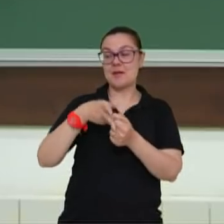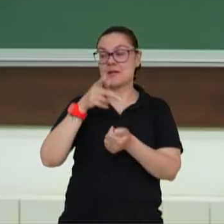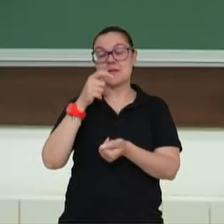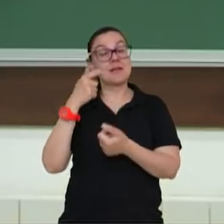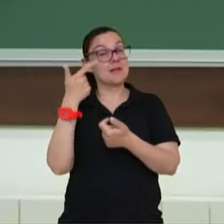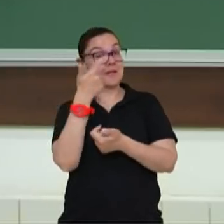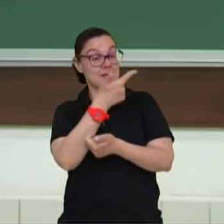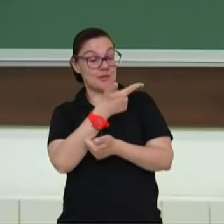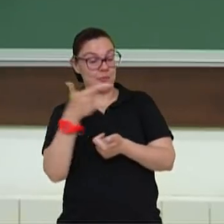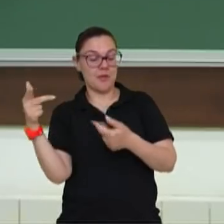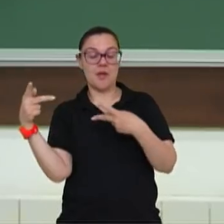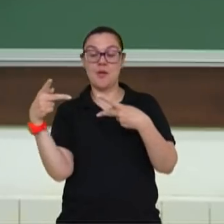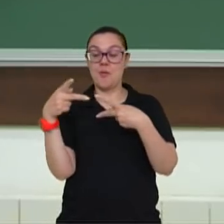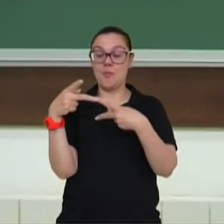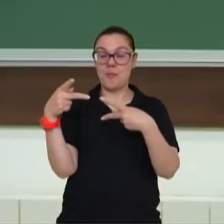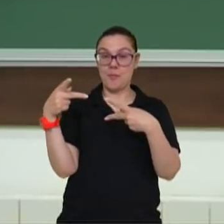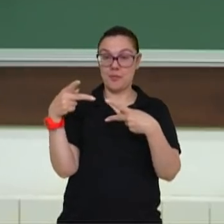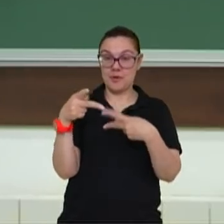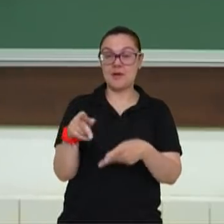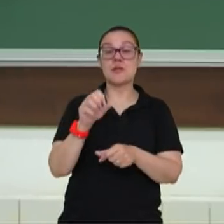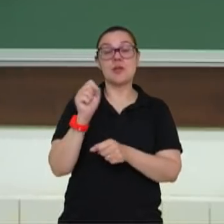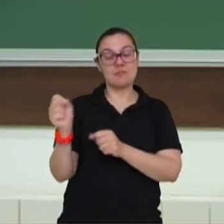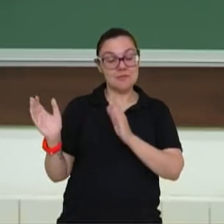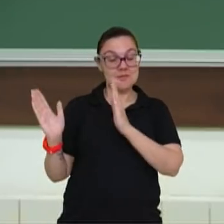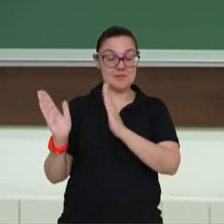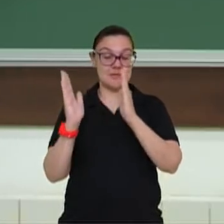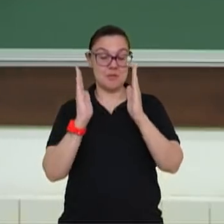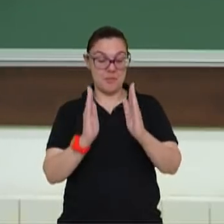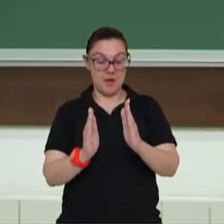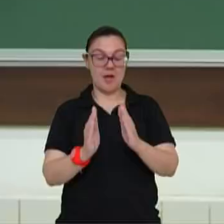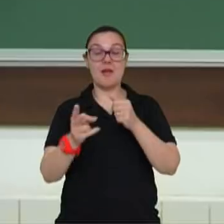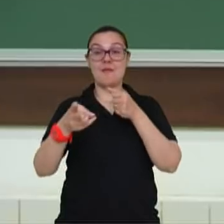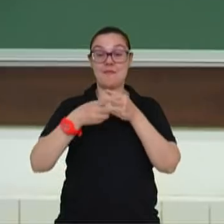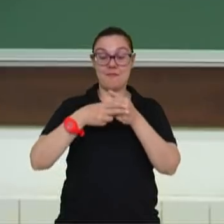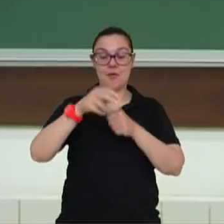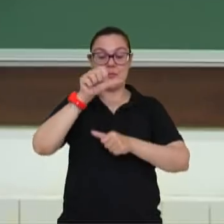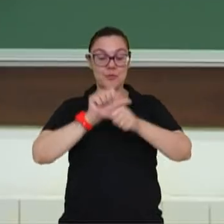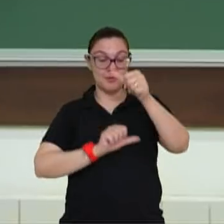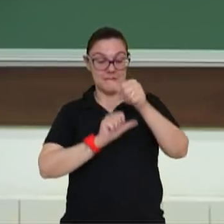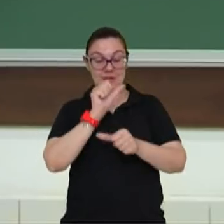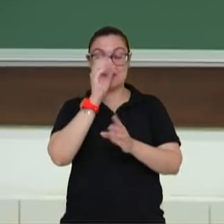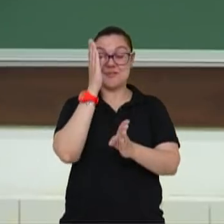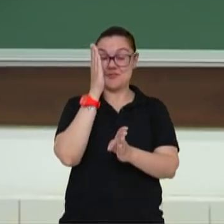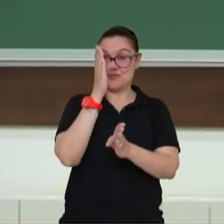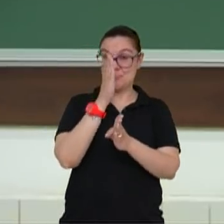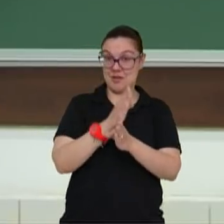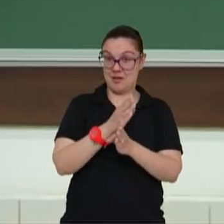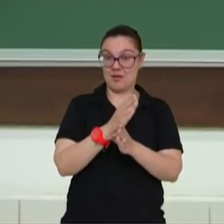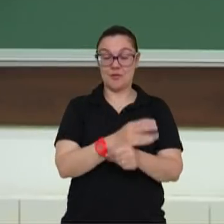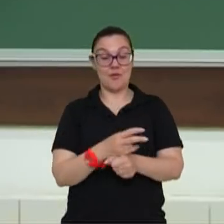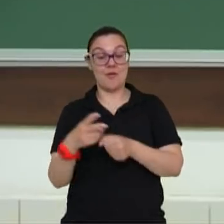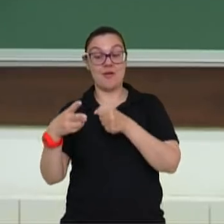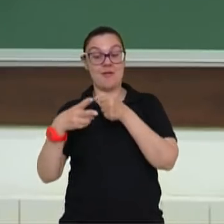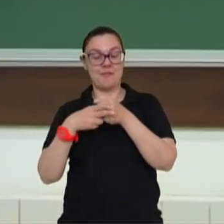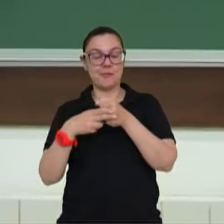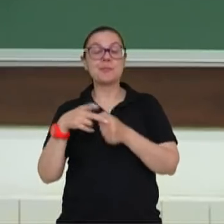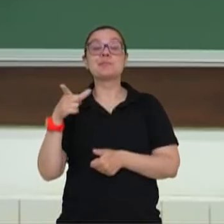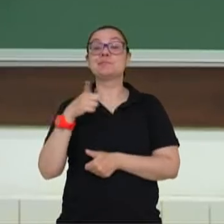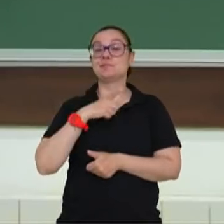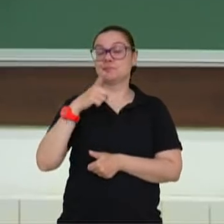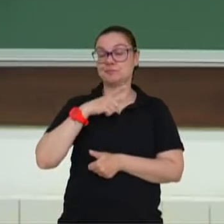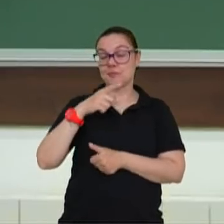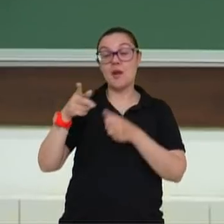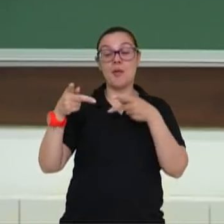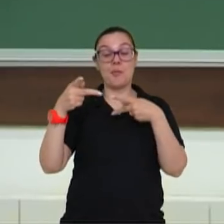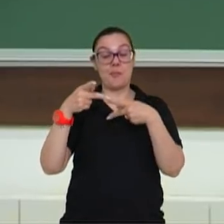sem preposição classificamos então como verbo transitivo direto. Os verbos com